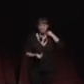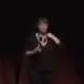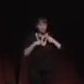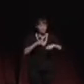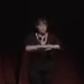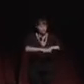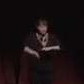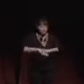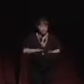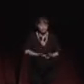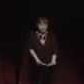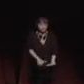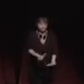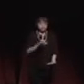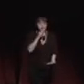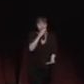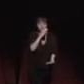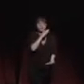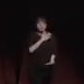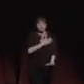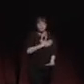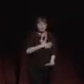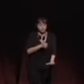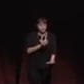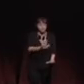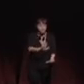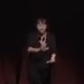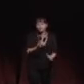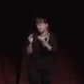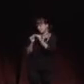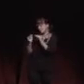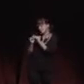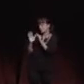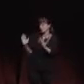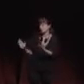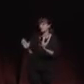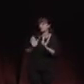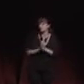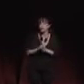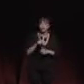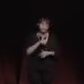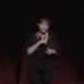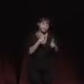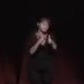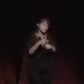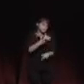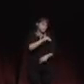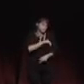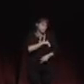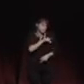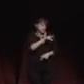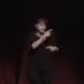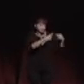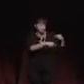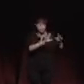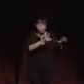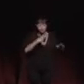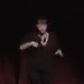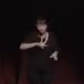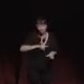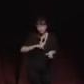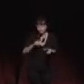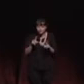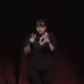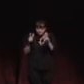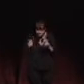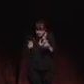concordo totalmente com a Estela, né? É claro, tem as questões salariais, mas sabe, isso é política, nós estamos falando de uma coisa aqui